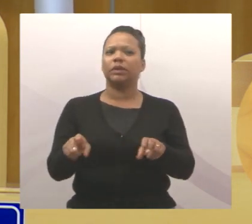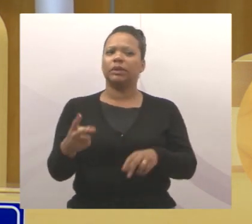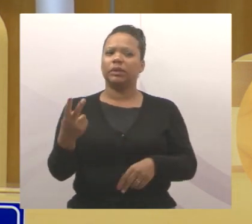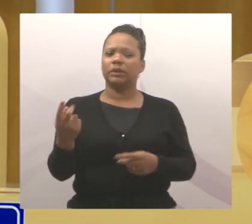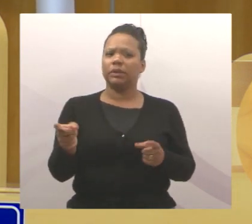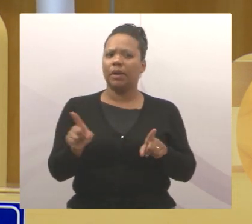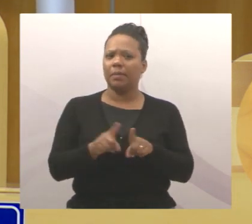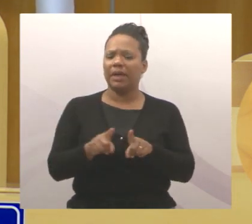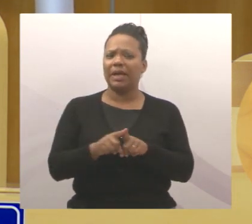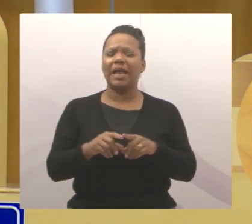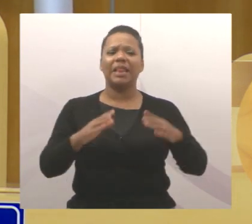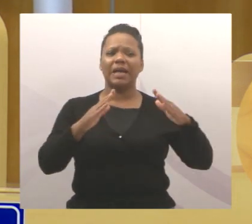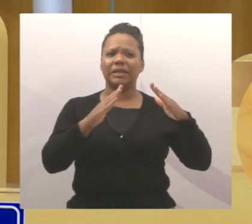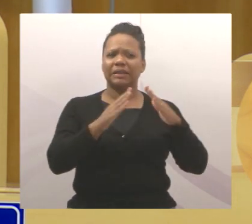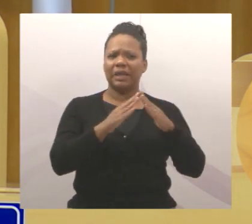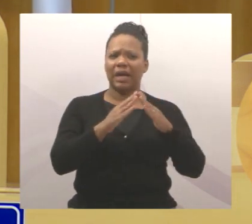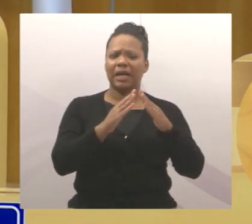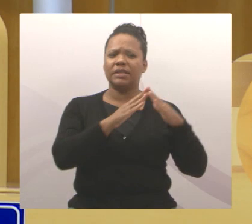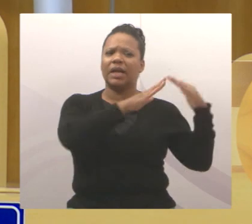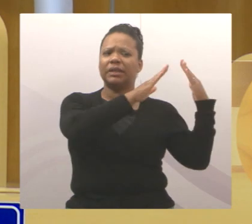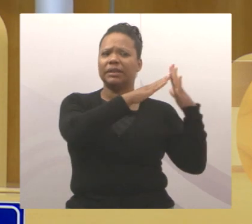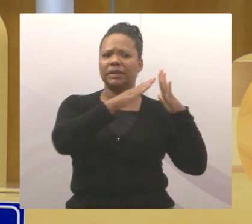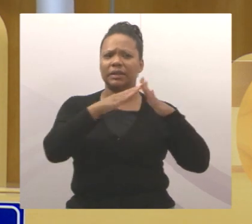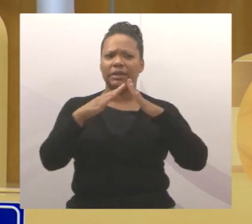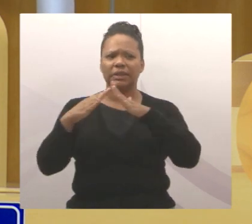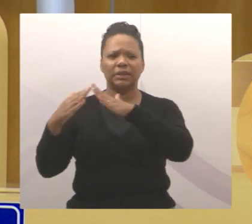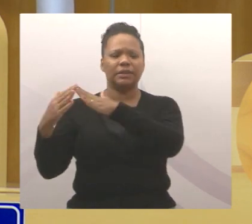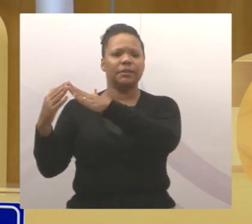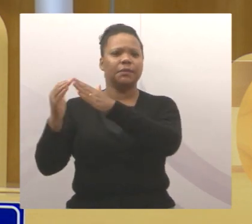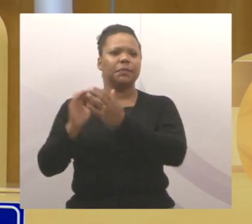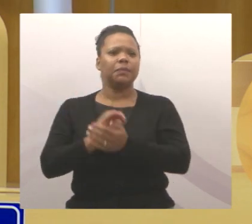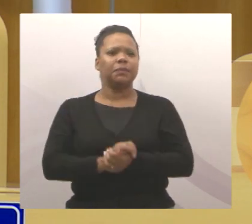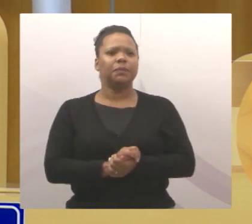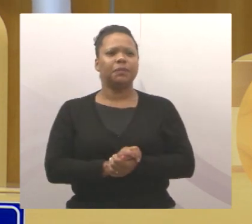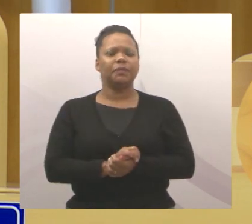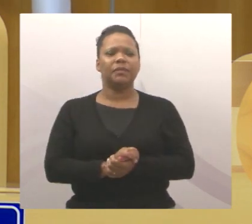esgoto nessas casas, nesses domicílios,